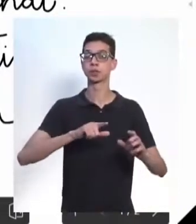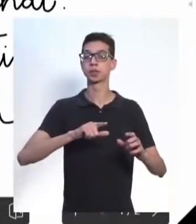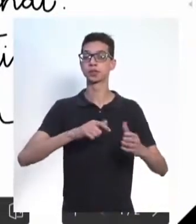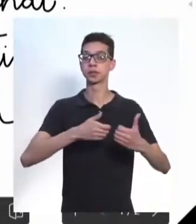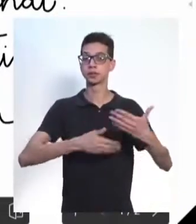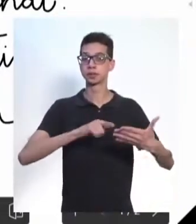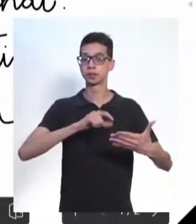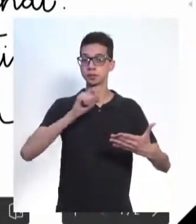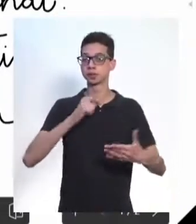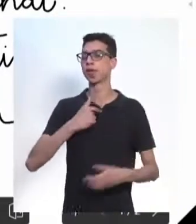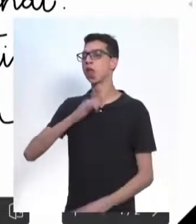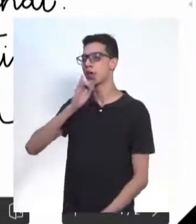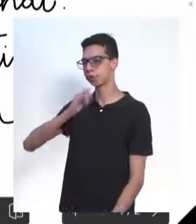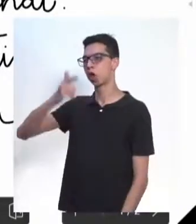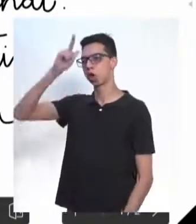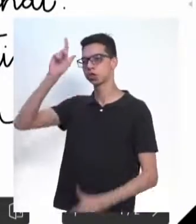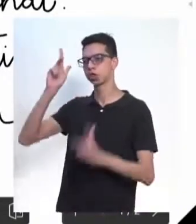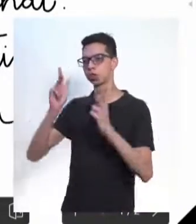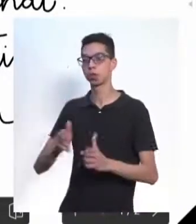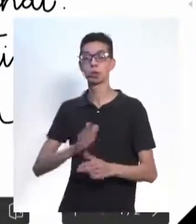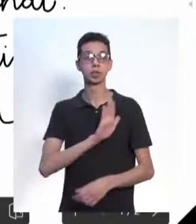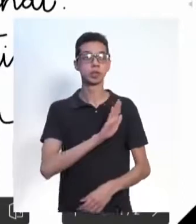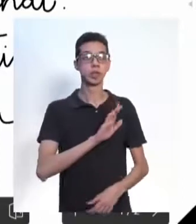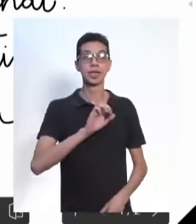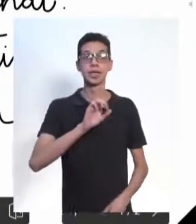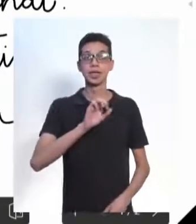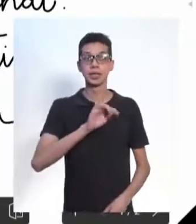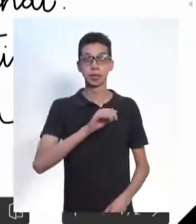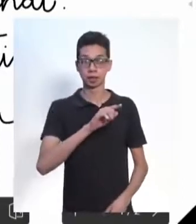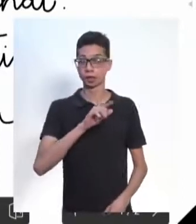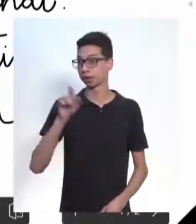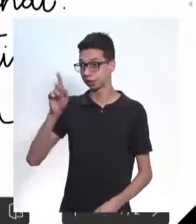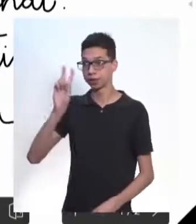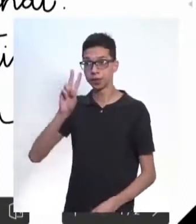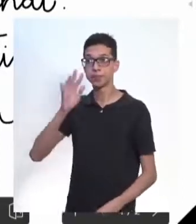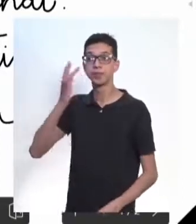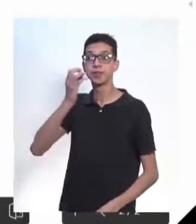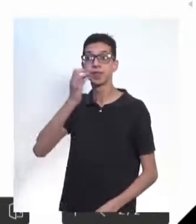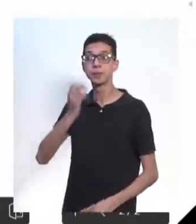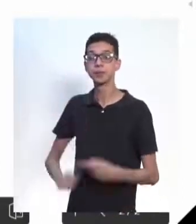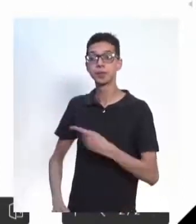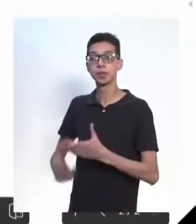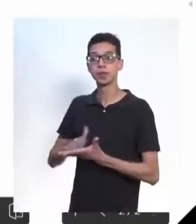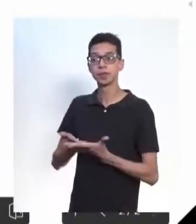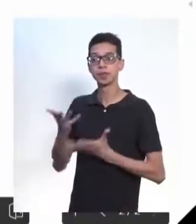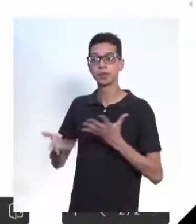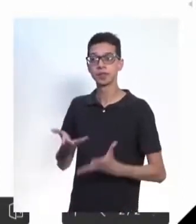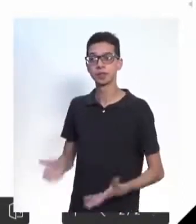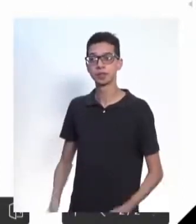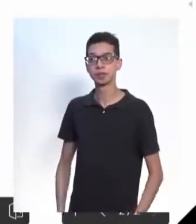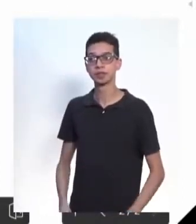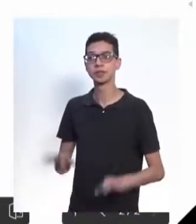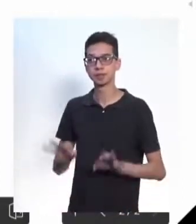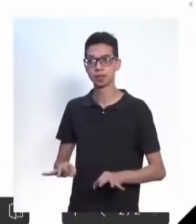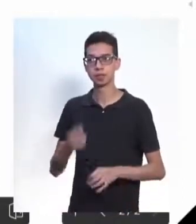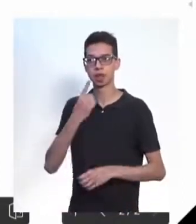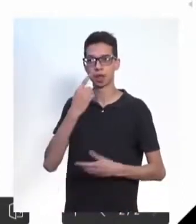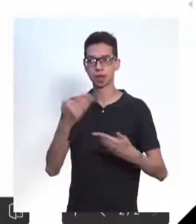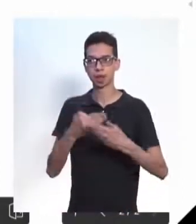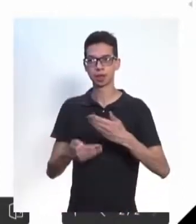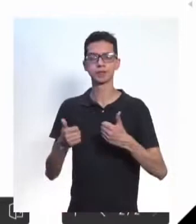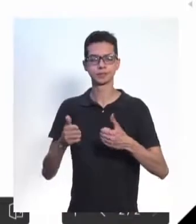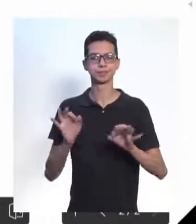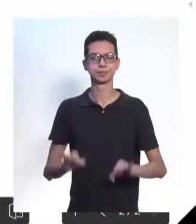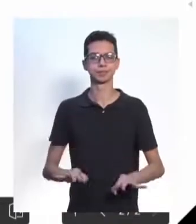alunos. Deia, você não esqueceu do Felipe, né? Olha o Felipe ali. Tá certo. Ah, você passou para a próxima? Muito